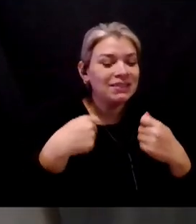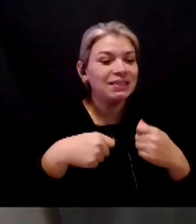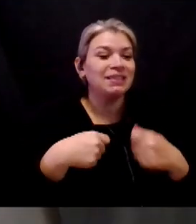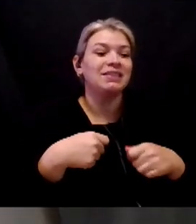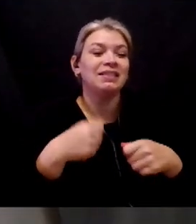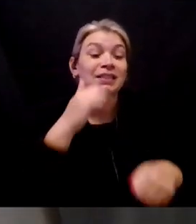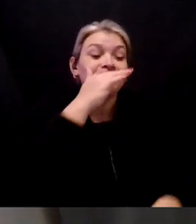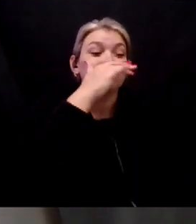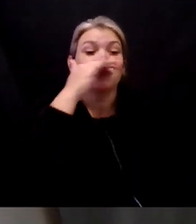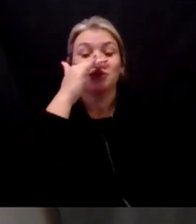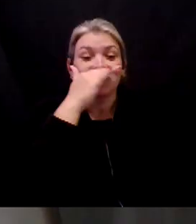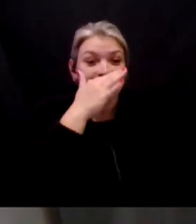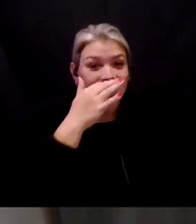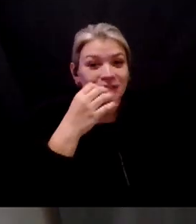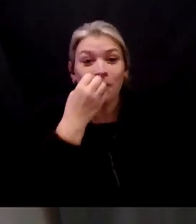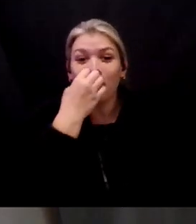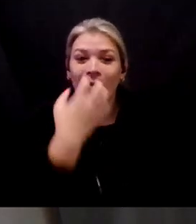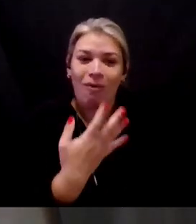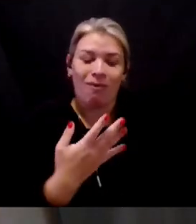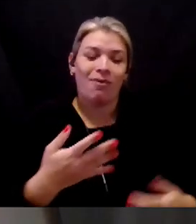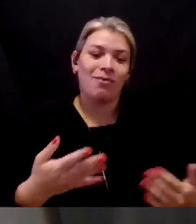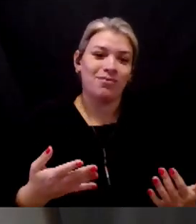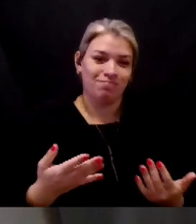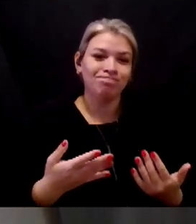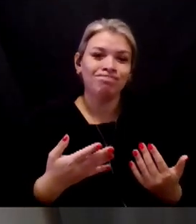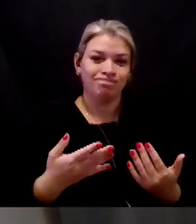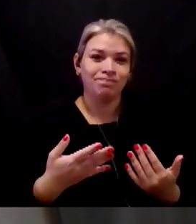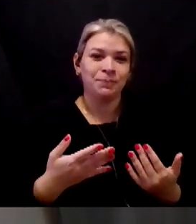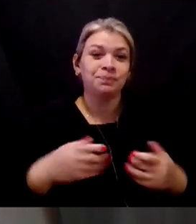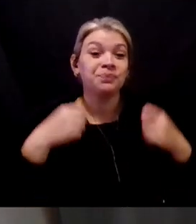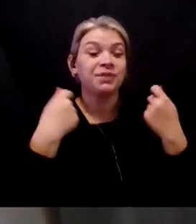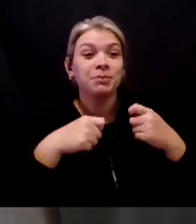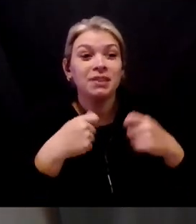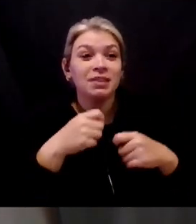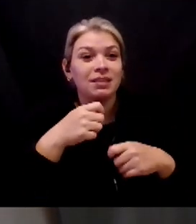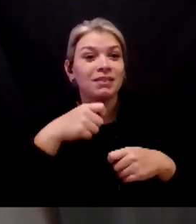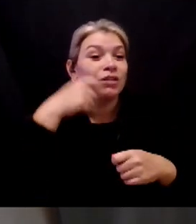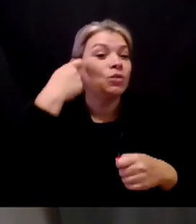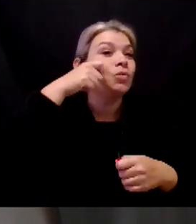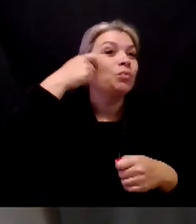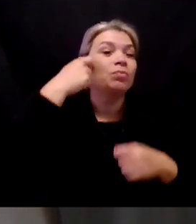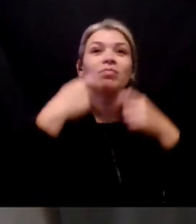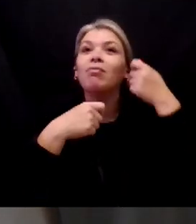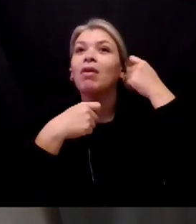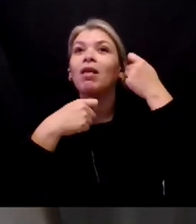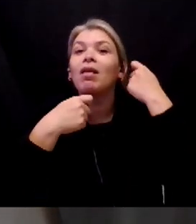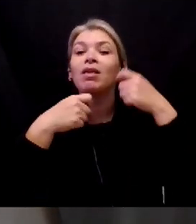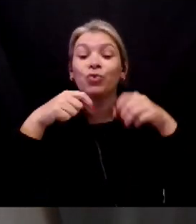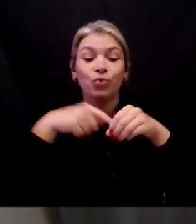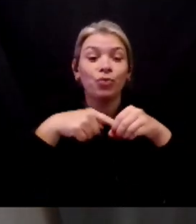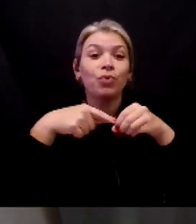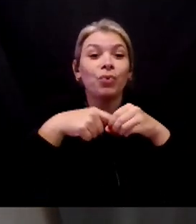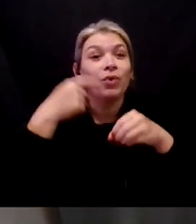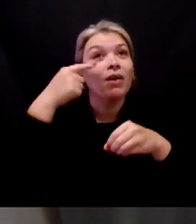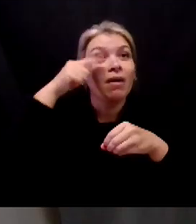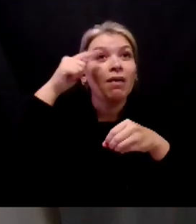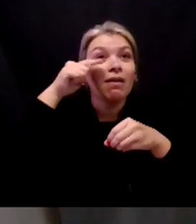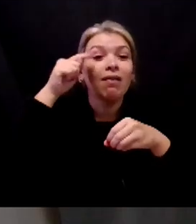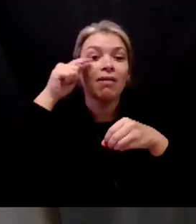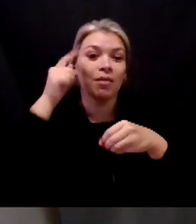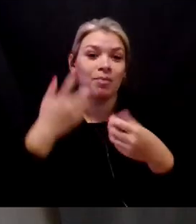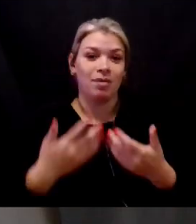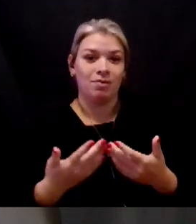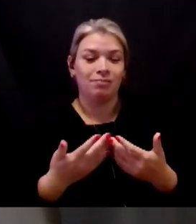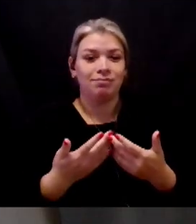eles precisam do blush, do rímel, né? Porque esses